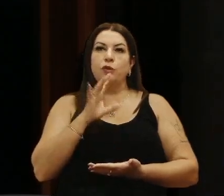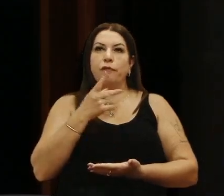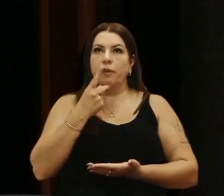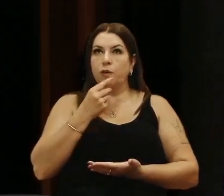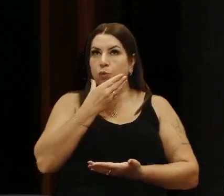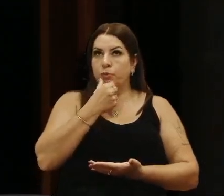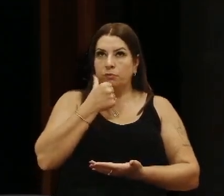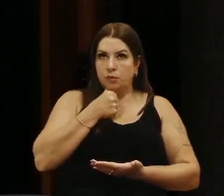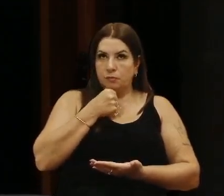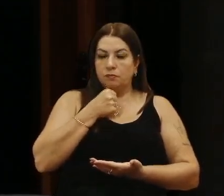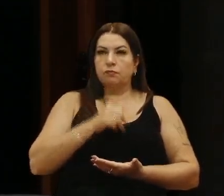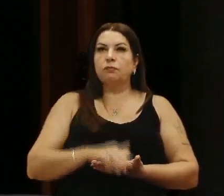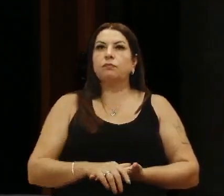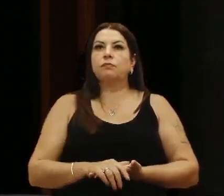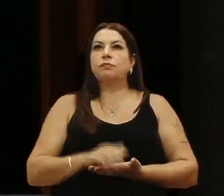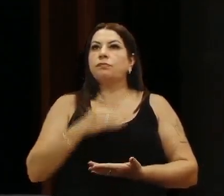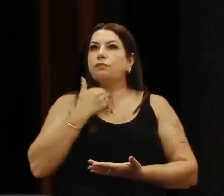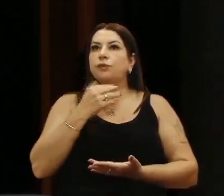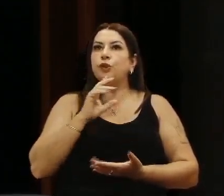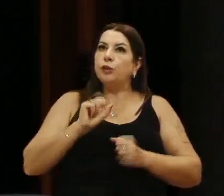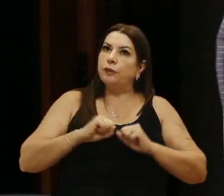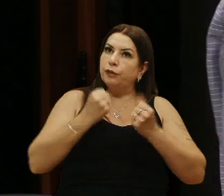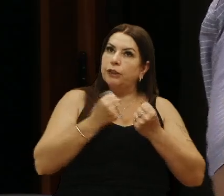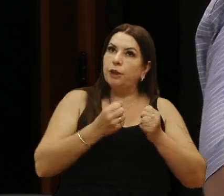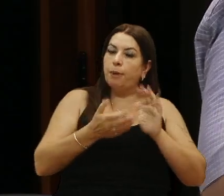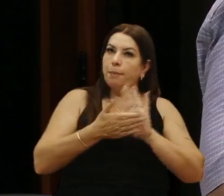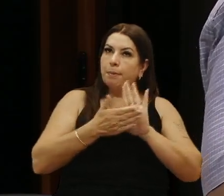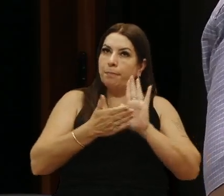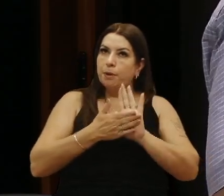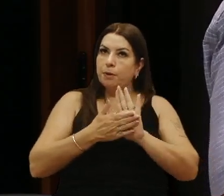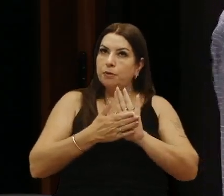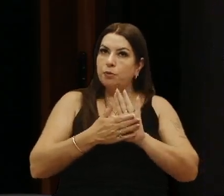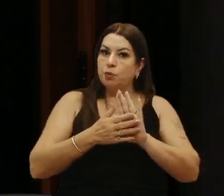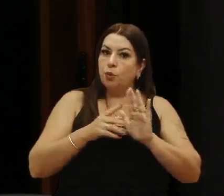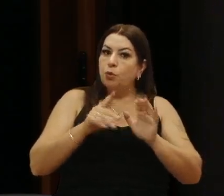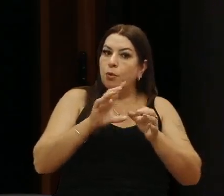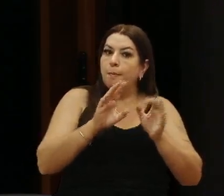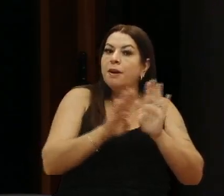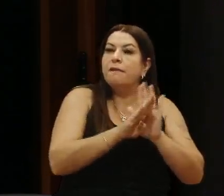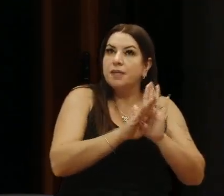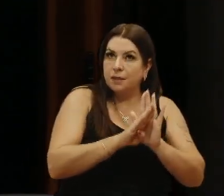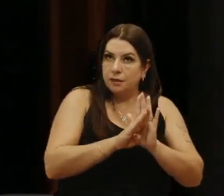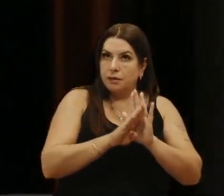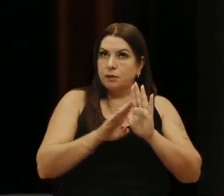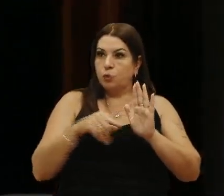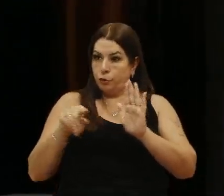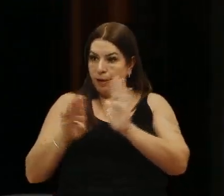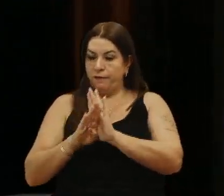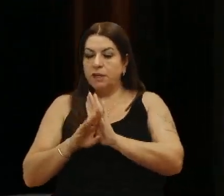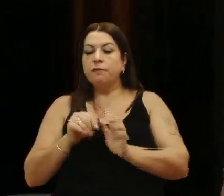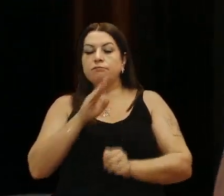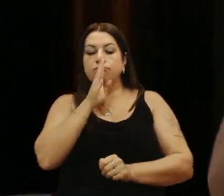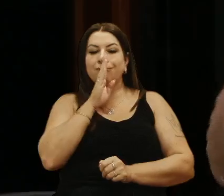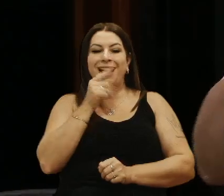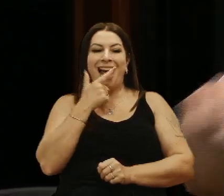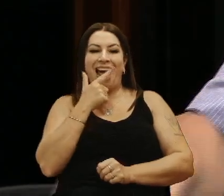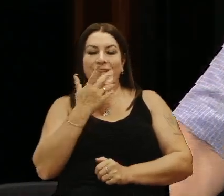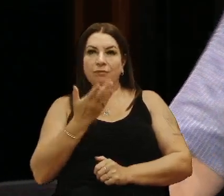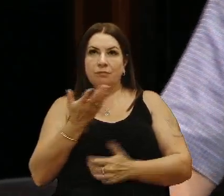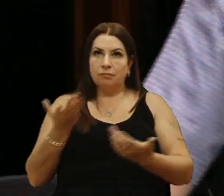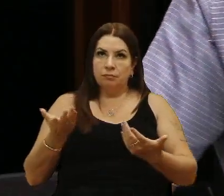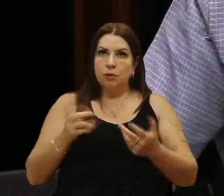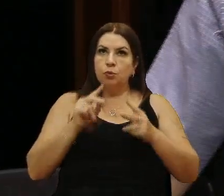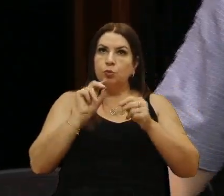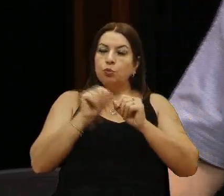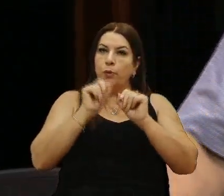homens e mulheres, né? Porque não adianta só defender uma pauta quando lhe beneficia. E quando não lhe beneficia, ficar quieta e dando risada. Mas sobre